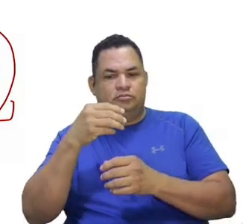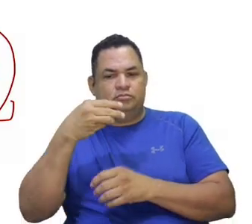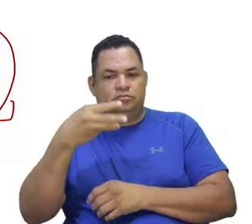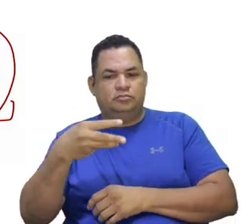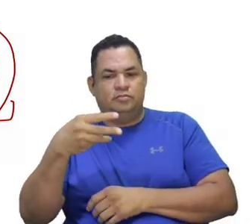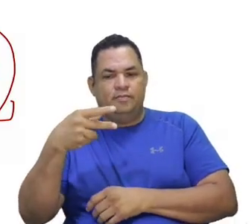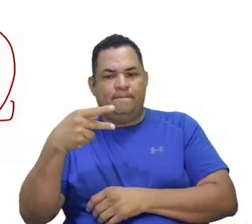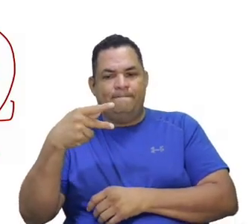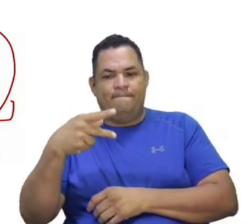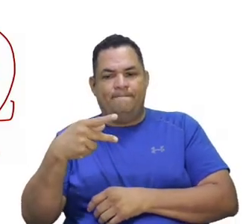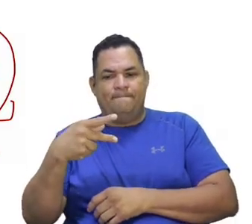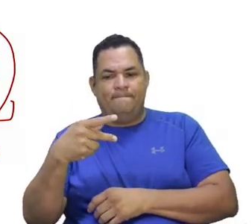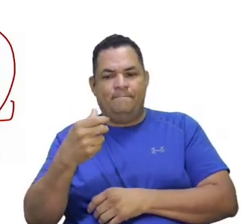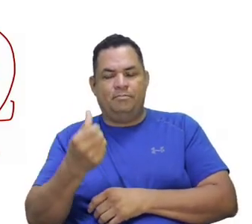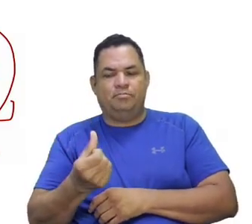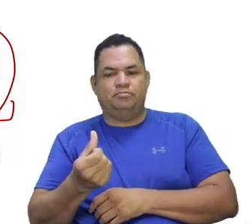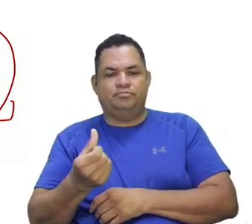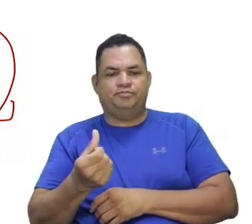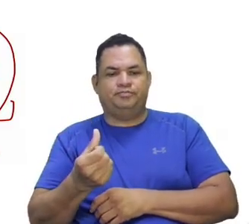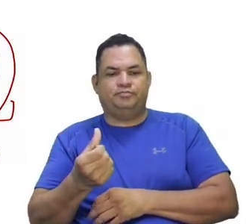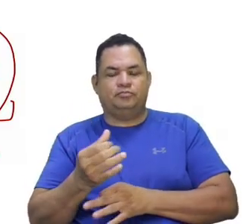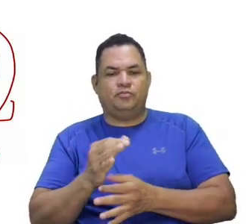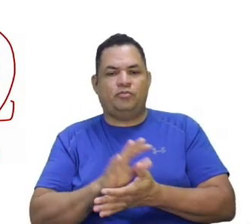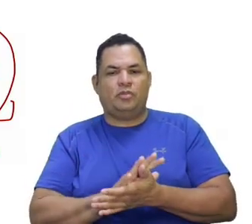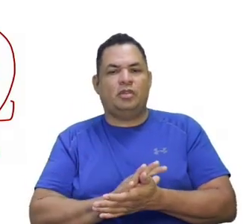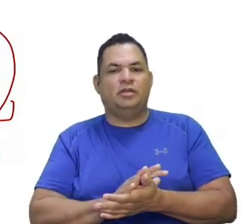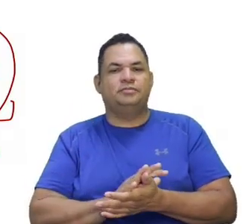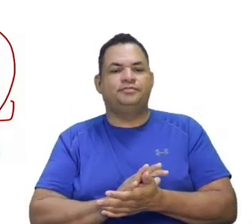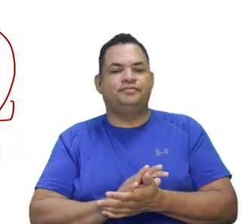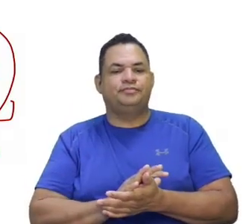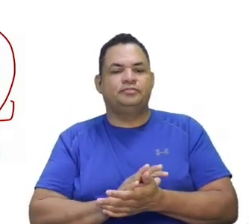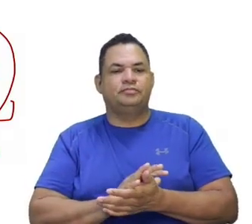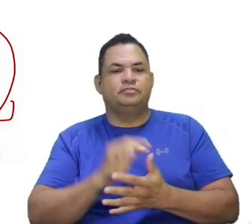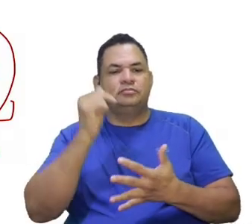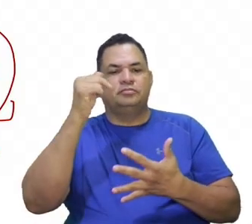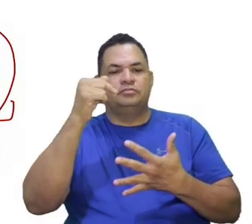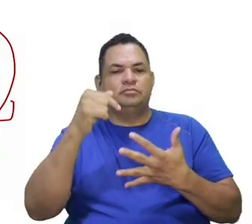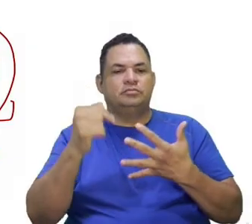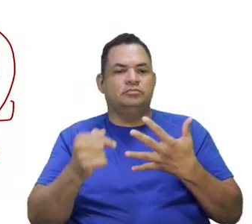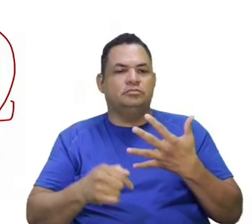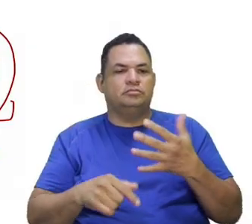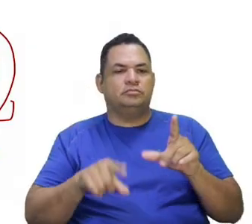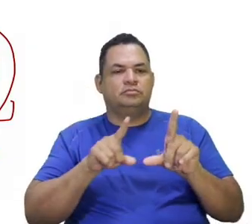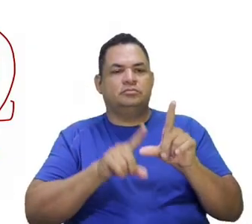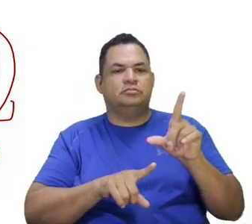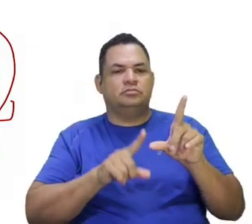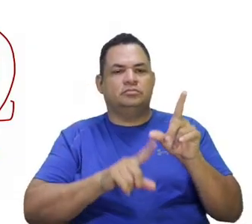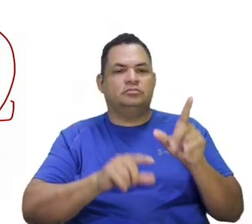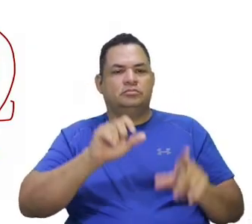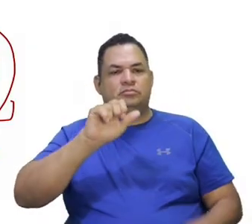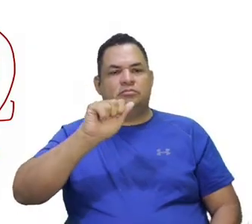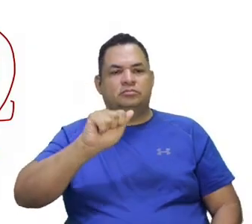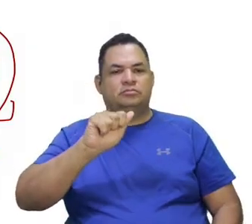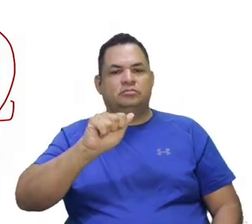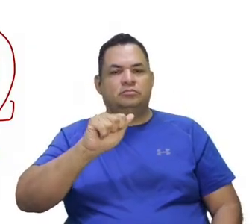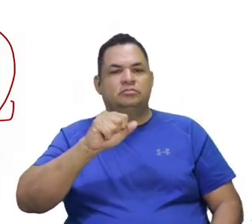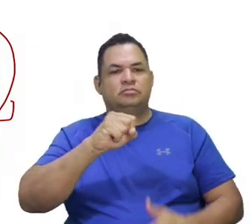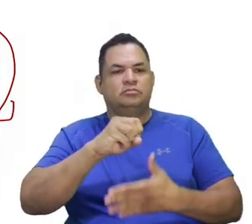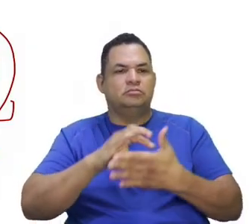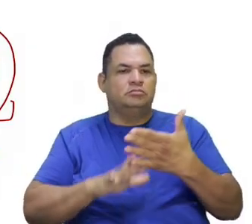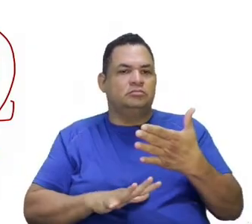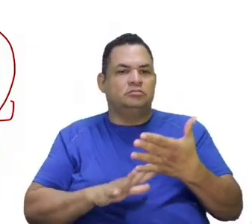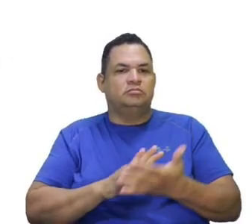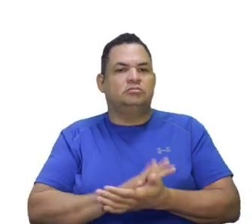fazer 3p6, que vai dar a alternativa letra A para essa